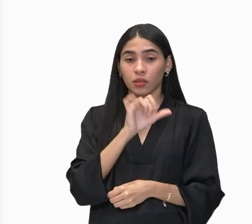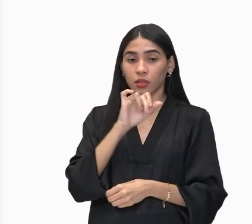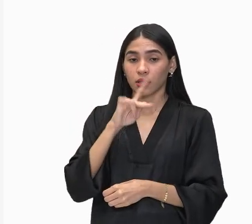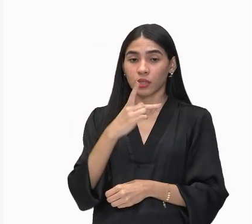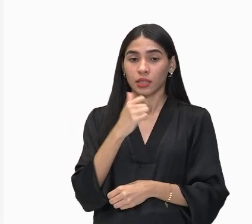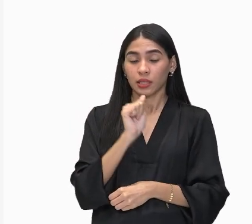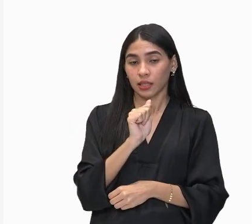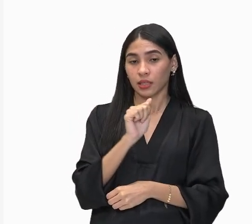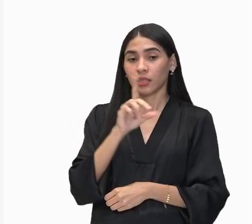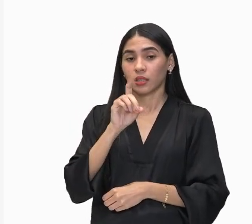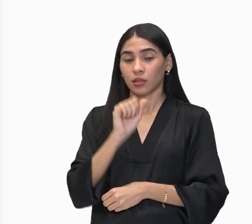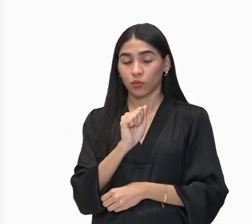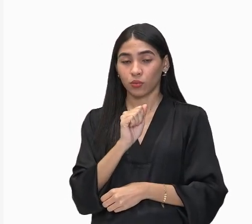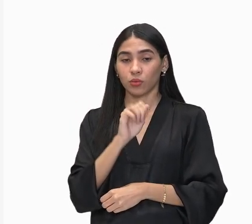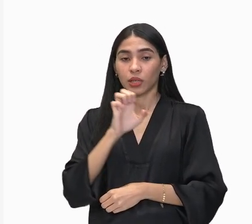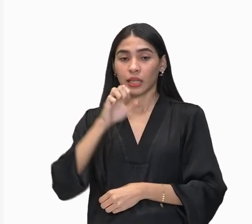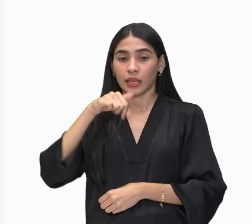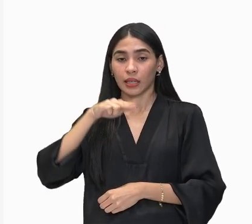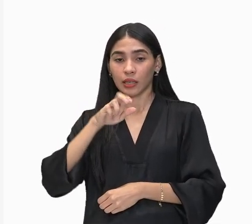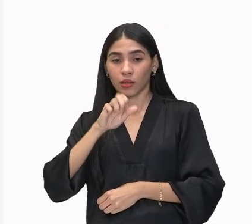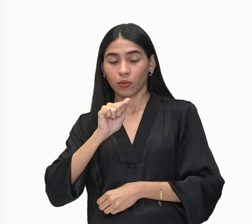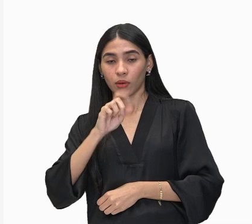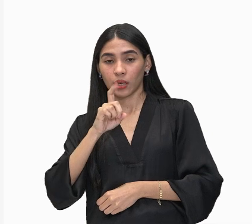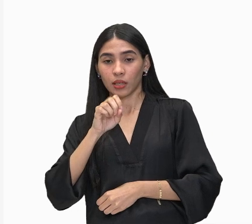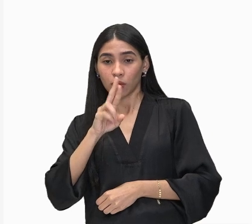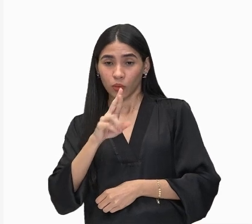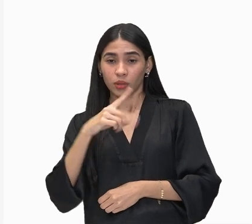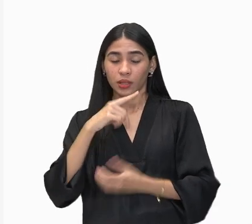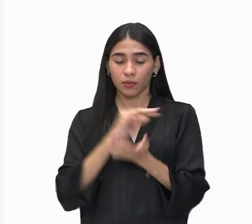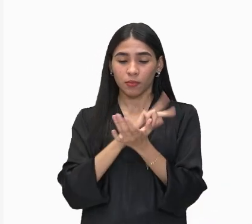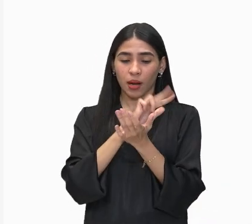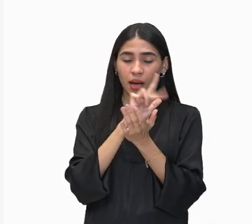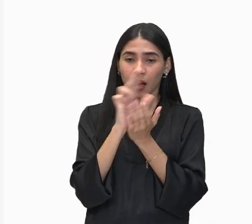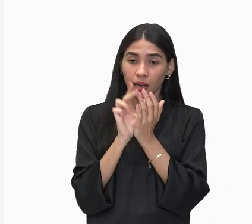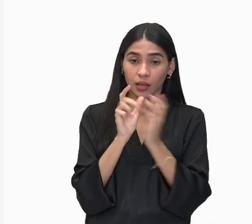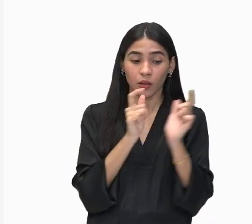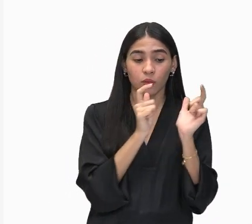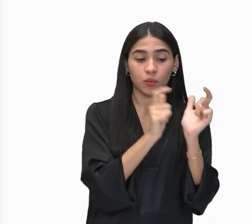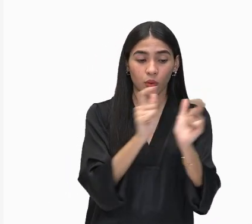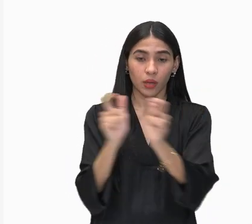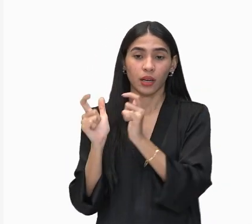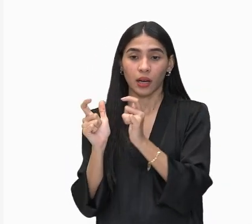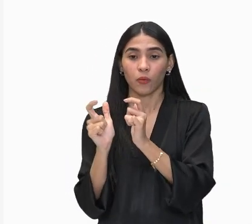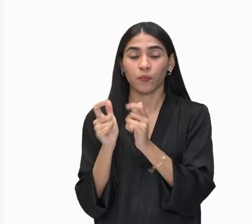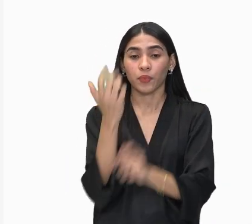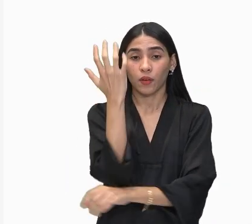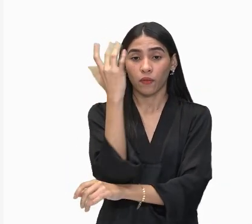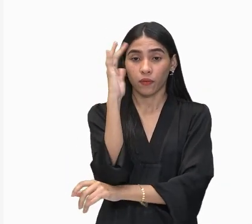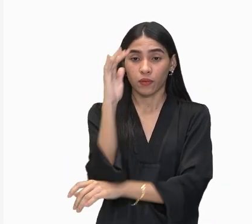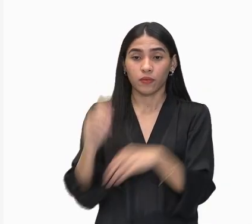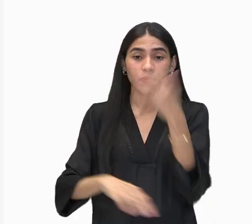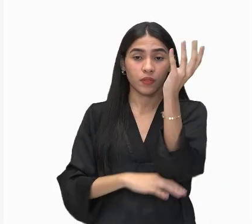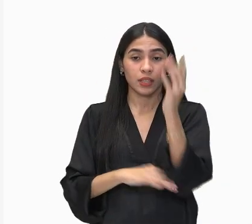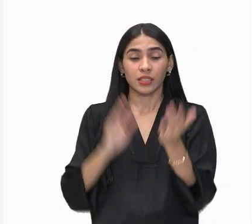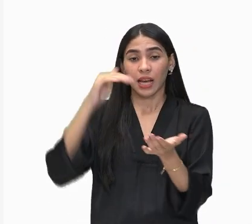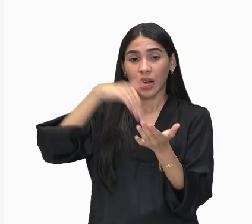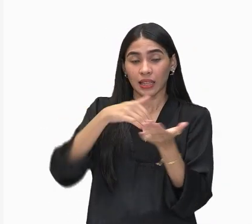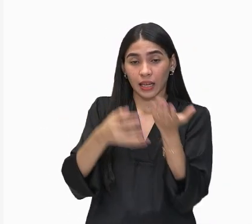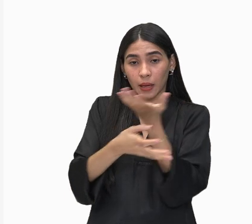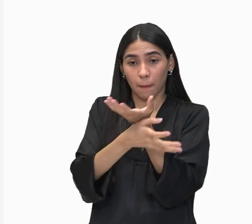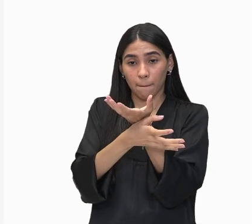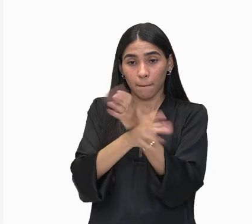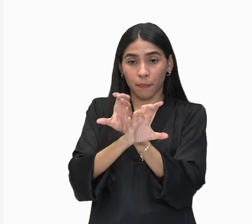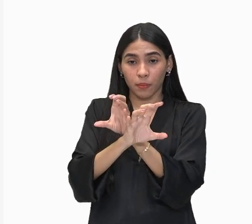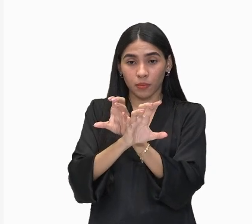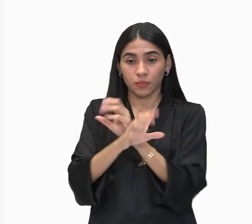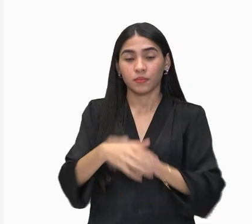mais quentes, ocupando assim uma variedade de hábitats, desde florestas até deserto, para mostrar